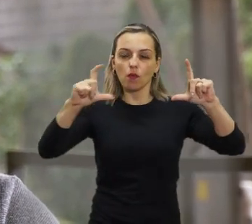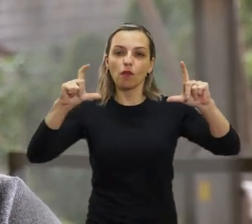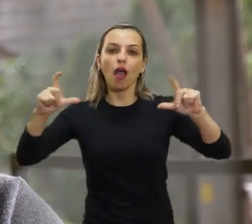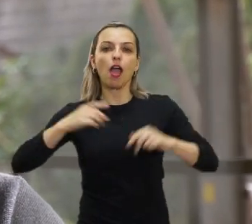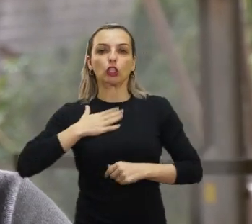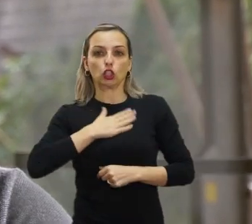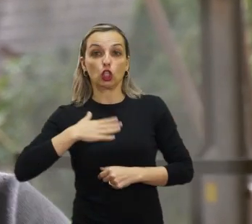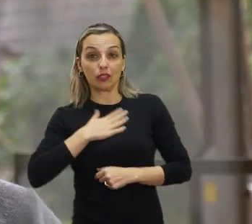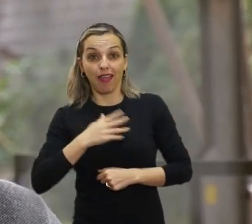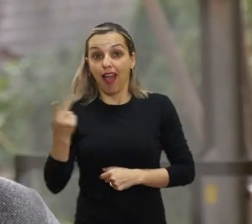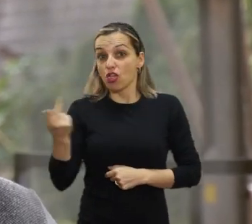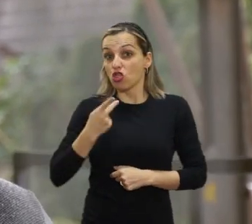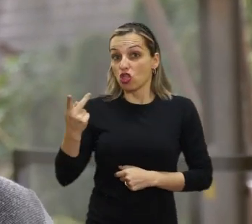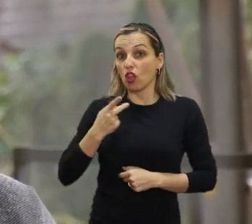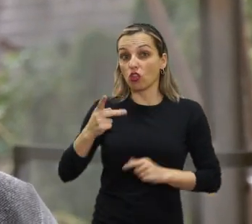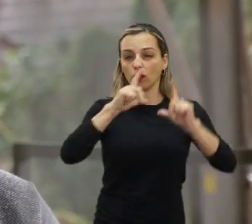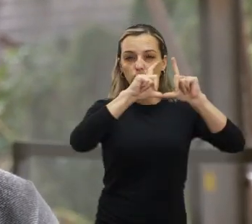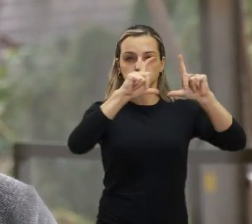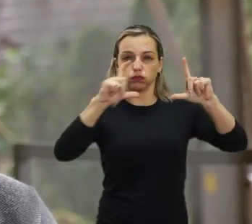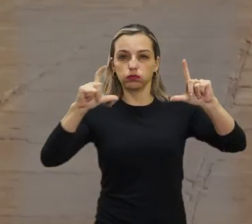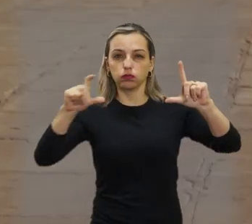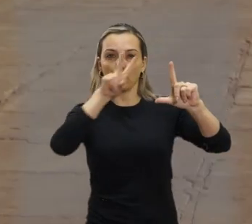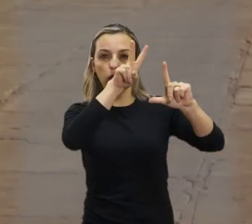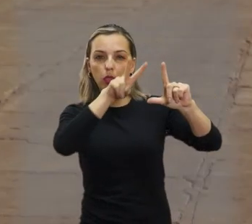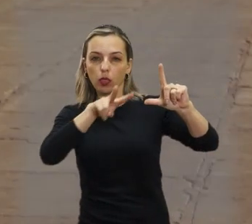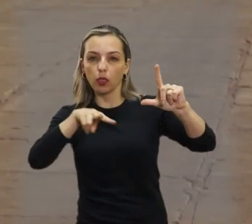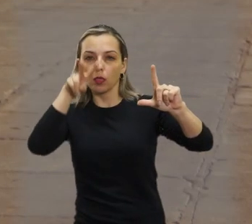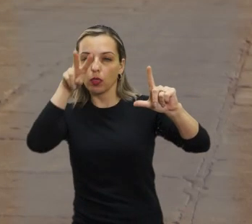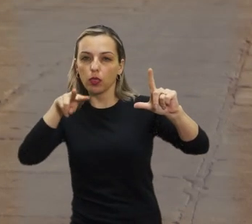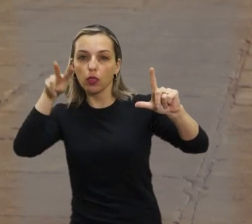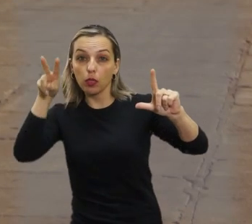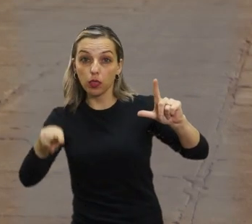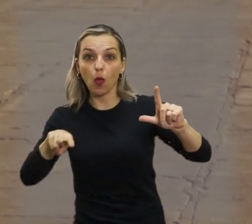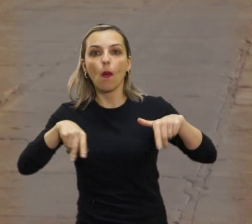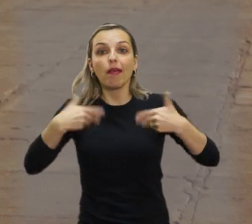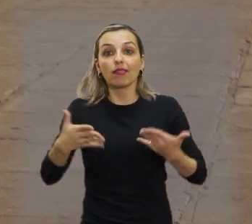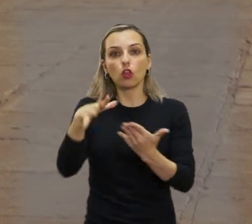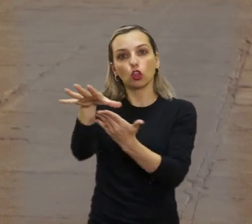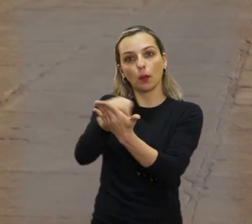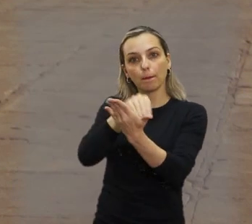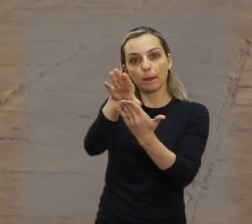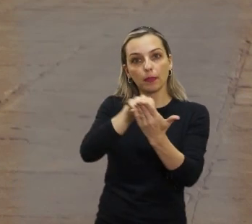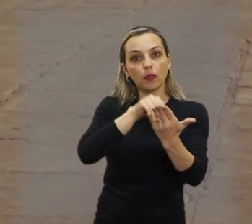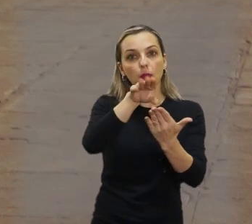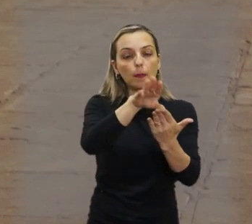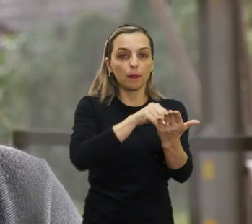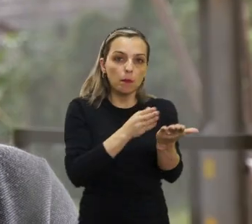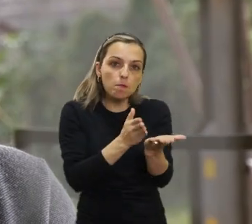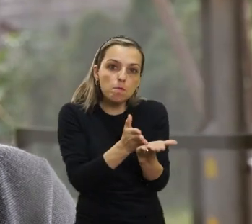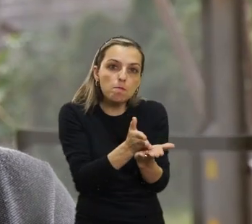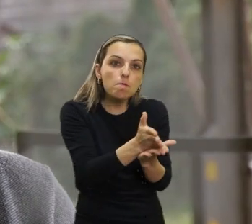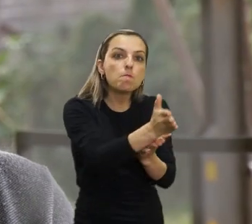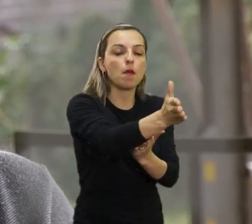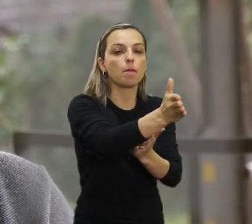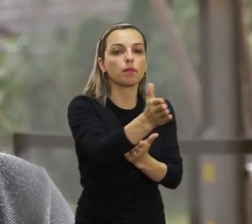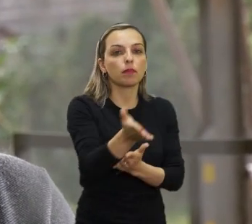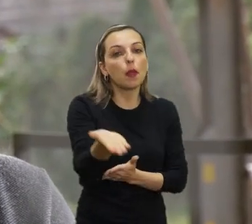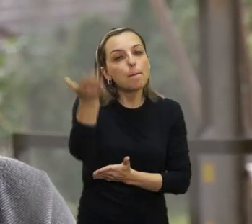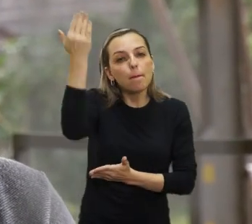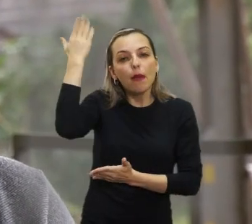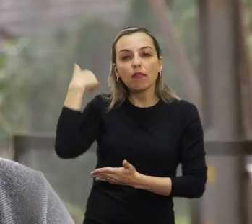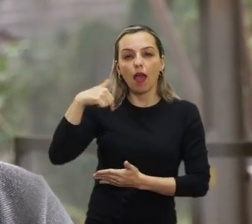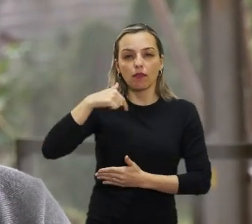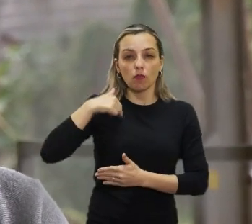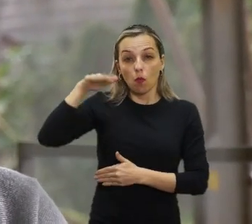história em quadrinho, a gente acompanhava muito história em quadrinho, então acho que esse foi o primeiro grande incentivo e inspiração, assim. E aí, desde pequeno, eu